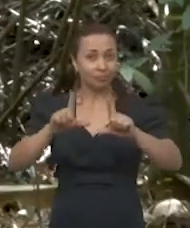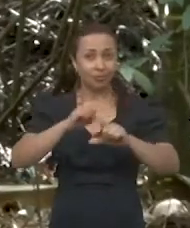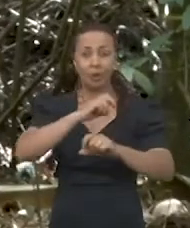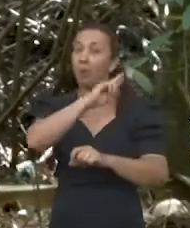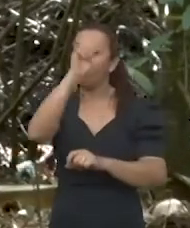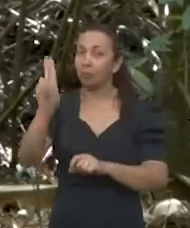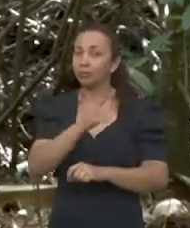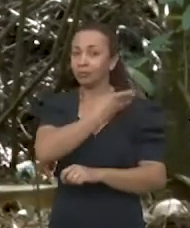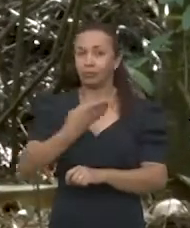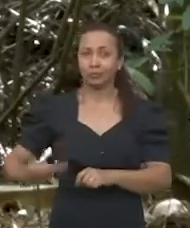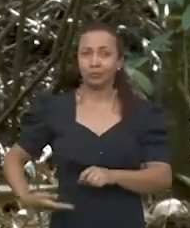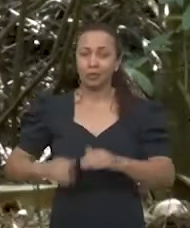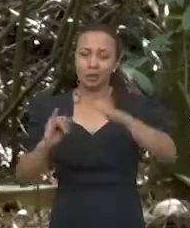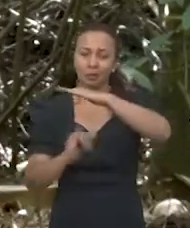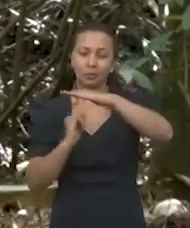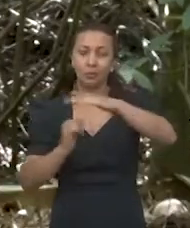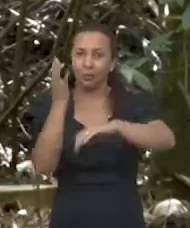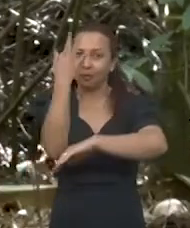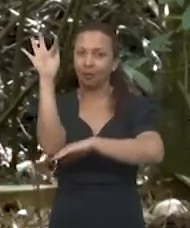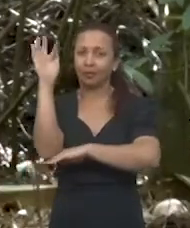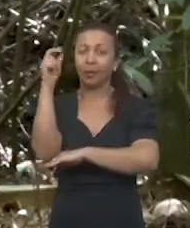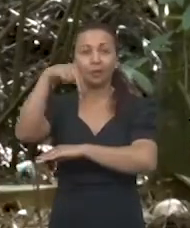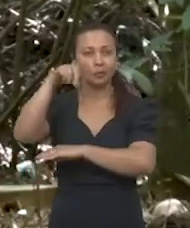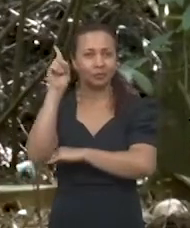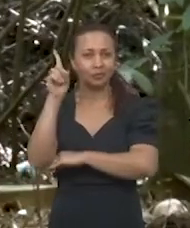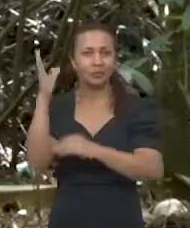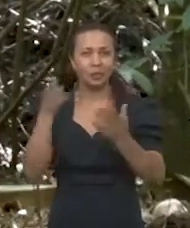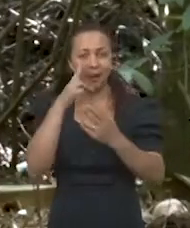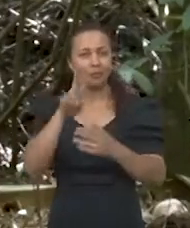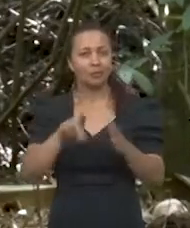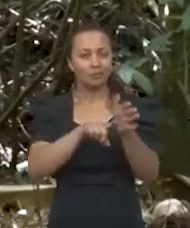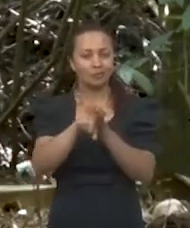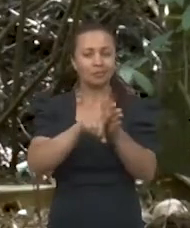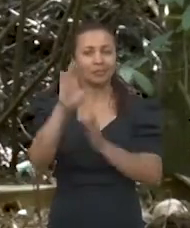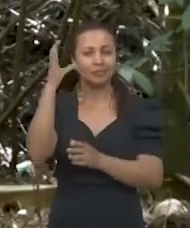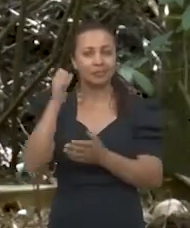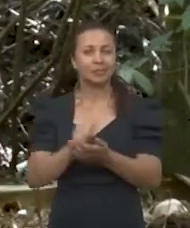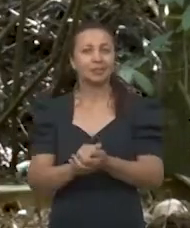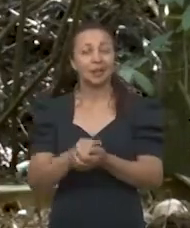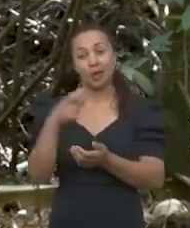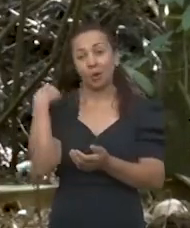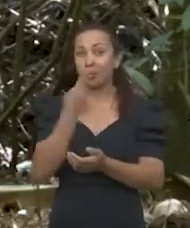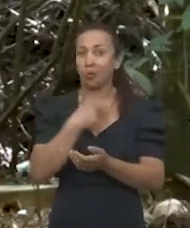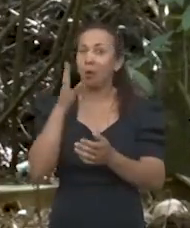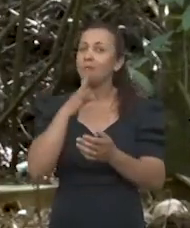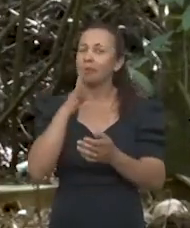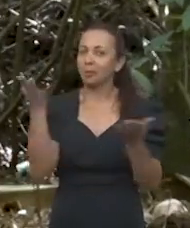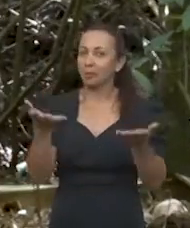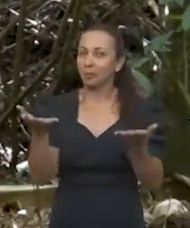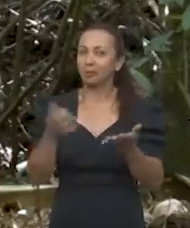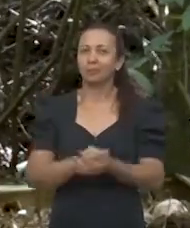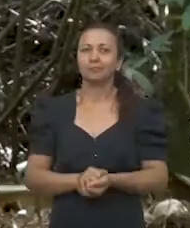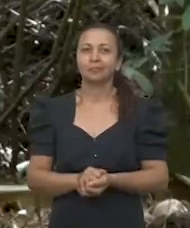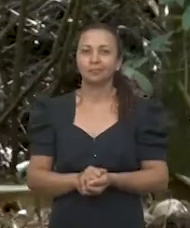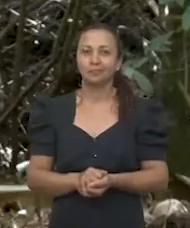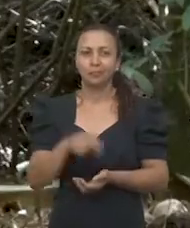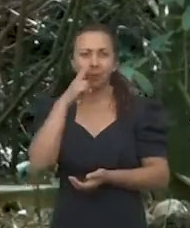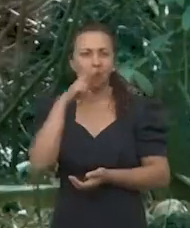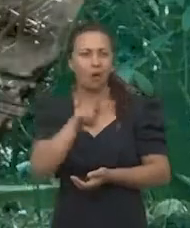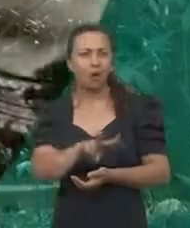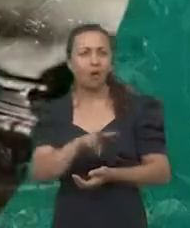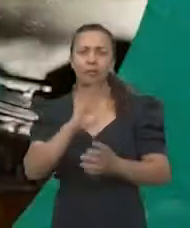emissoras, universidades públicas e institutos federais do Nordeste. Veja agora as pesquisas científicas que vamos conhecer